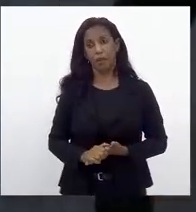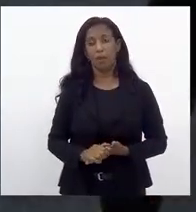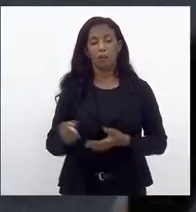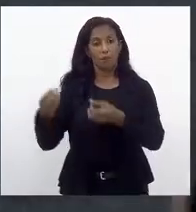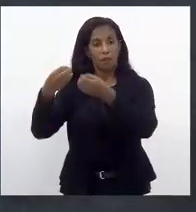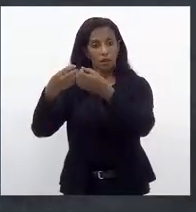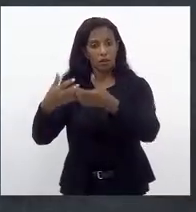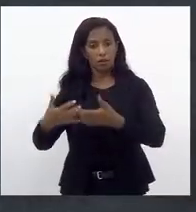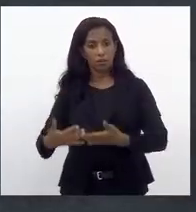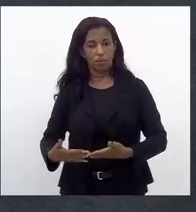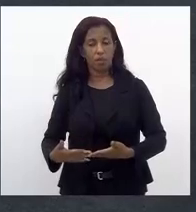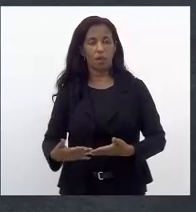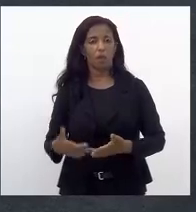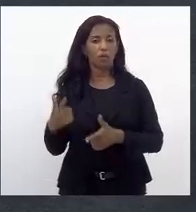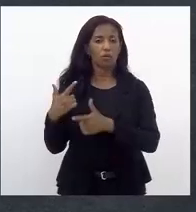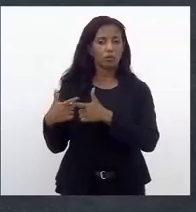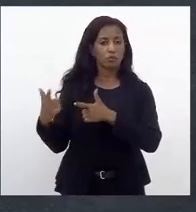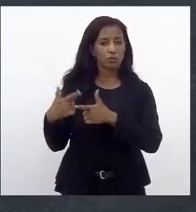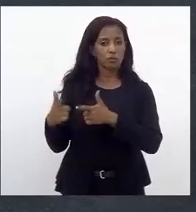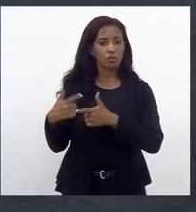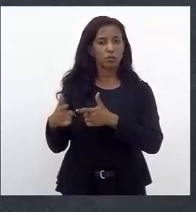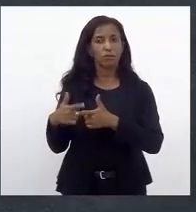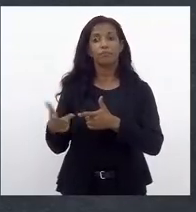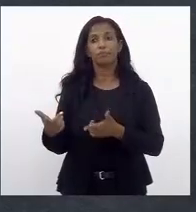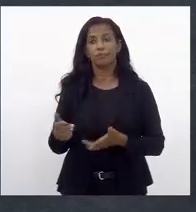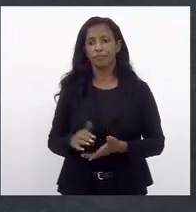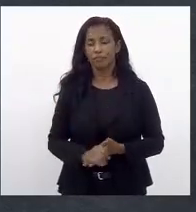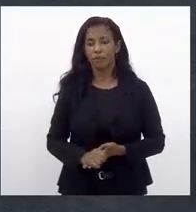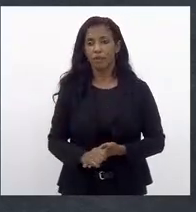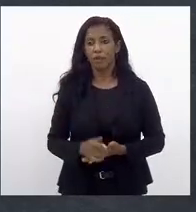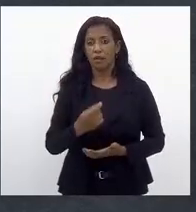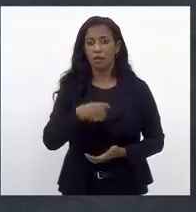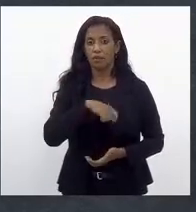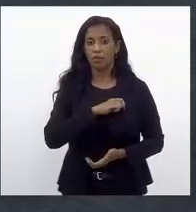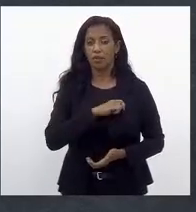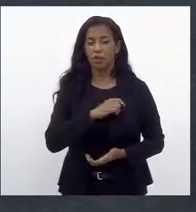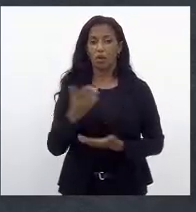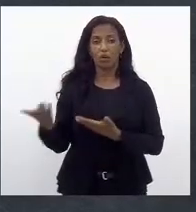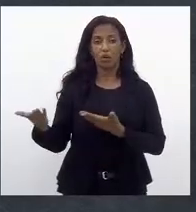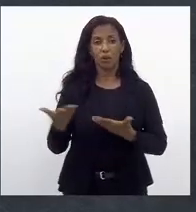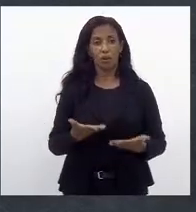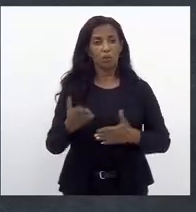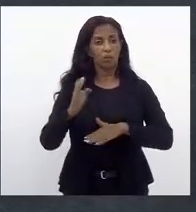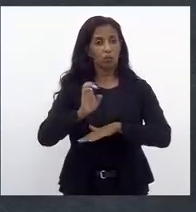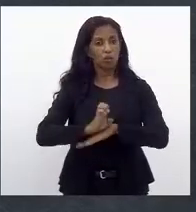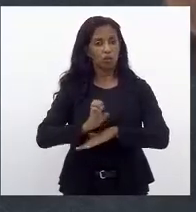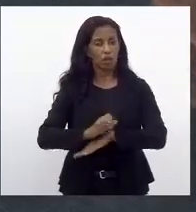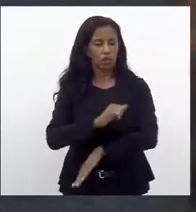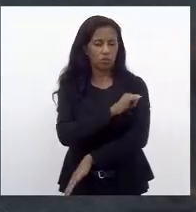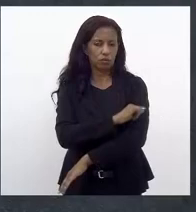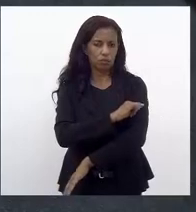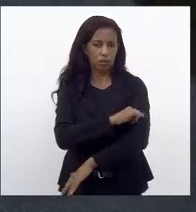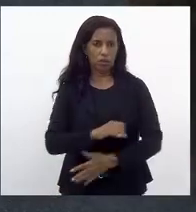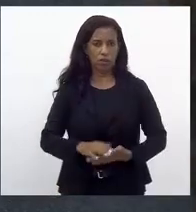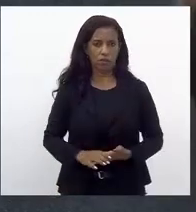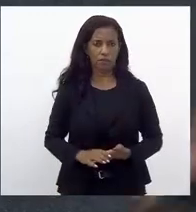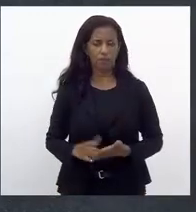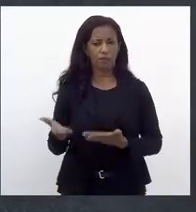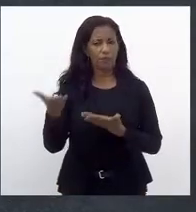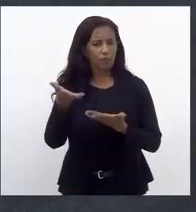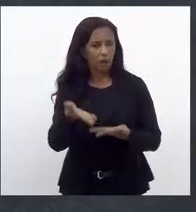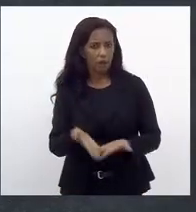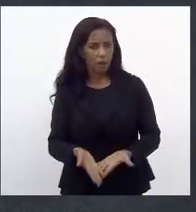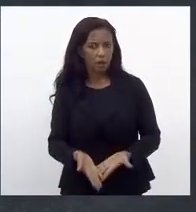mitigar os efeitos danosos que esse regime de recuperação fiscal trouxe para o estado do Rio de Janeiro aqui em